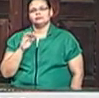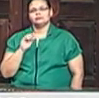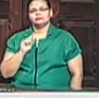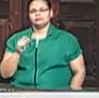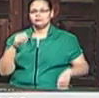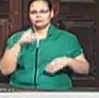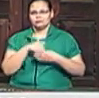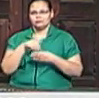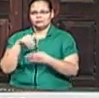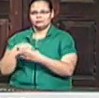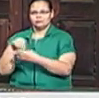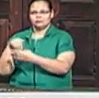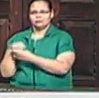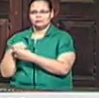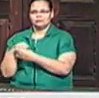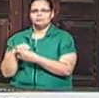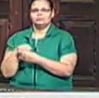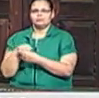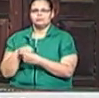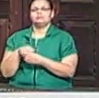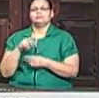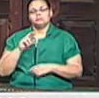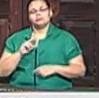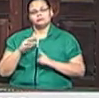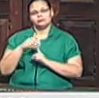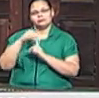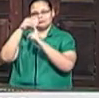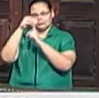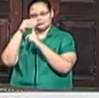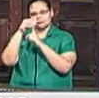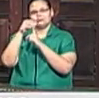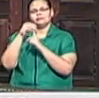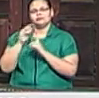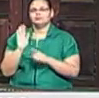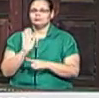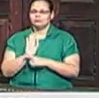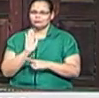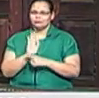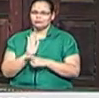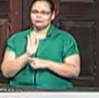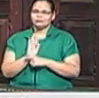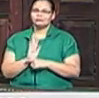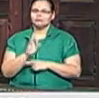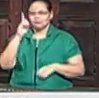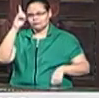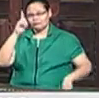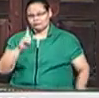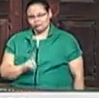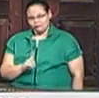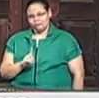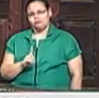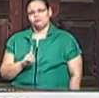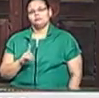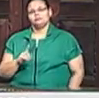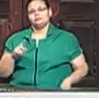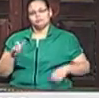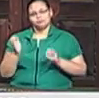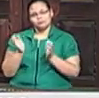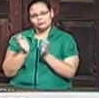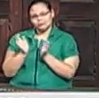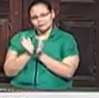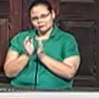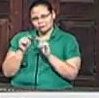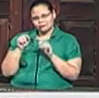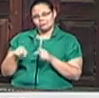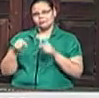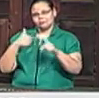nas votações, tendo como referencial a defesa do direito da classe